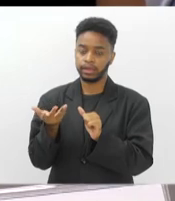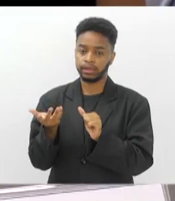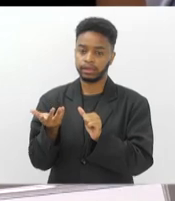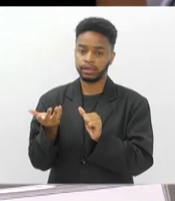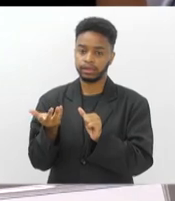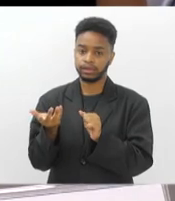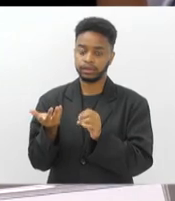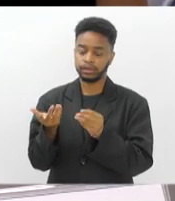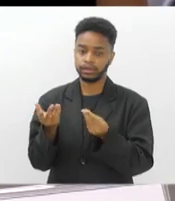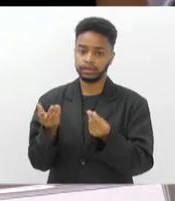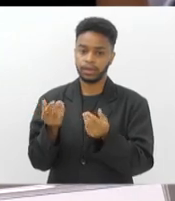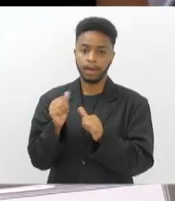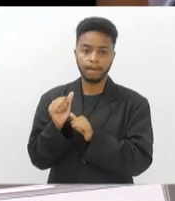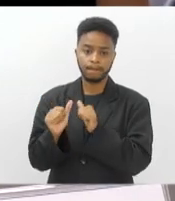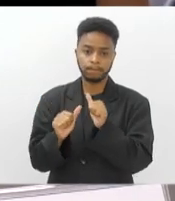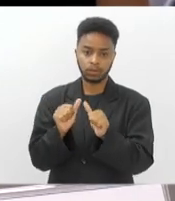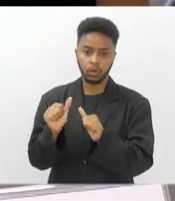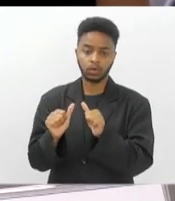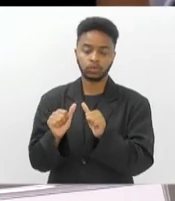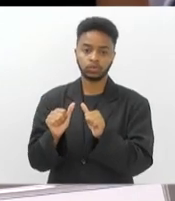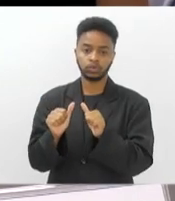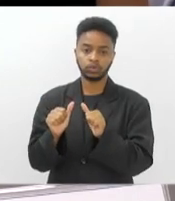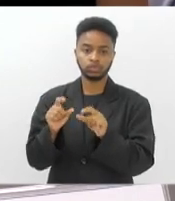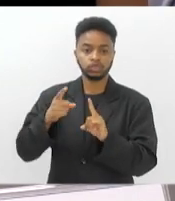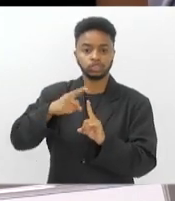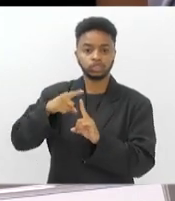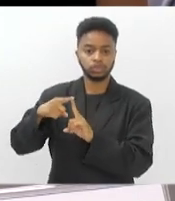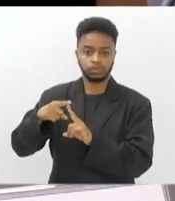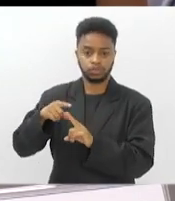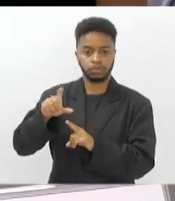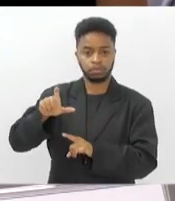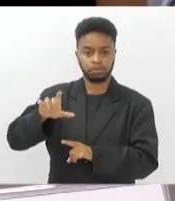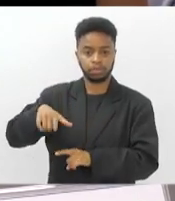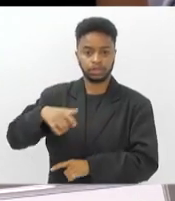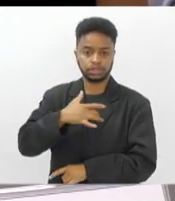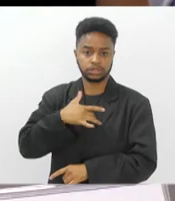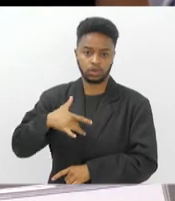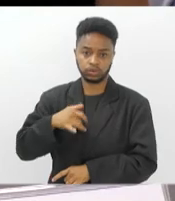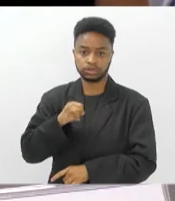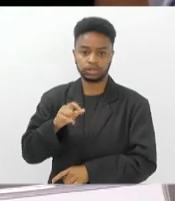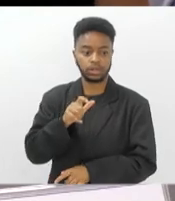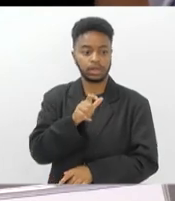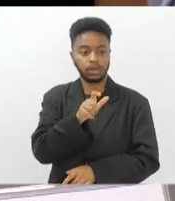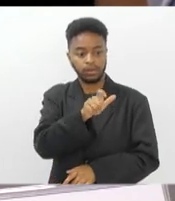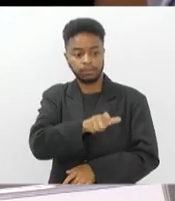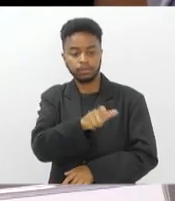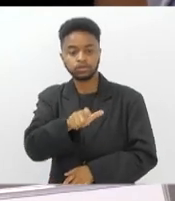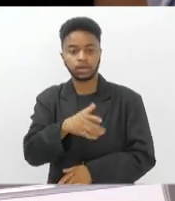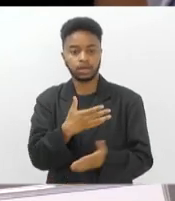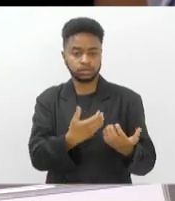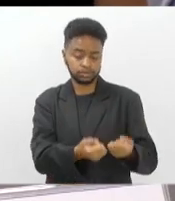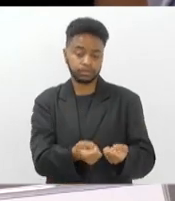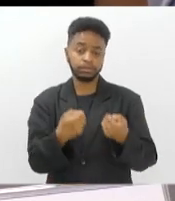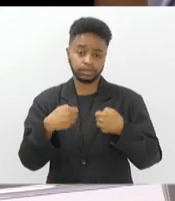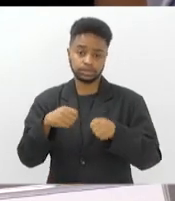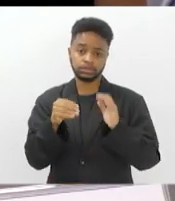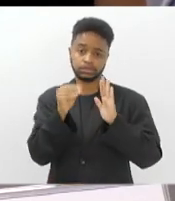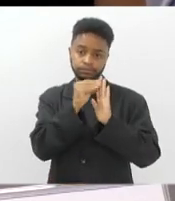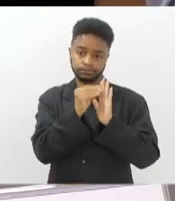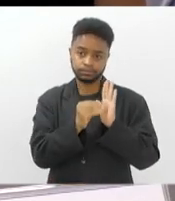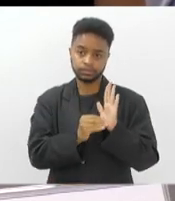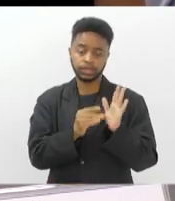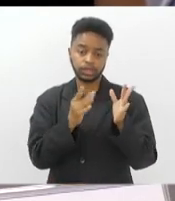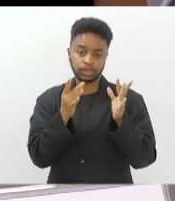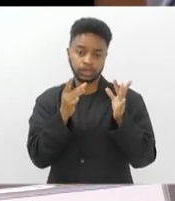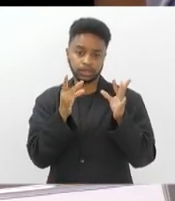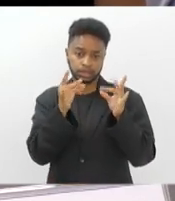eh de status de plano nãoé com aceitação inclusive são detalhes que a